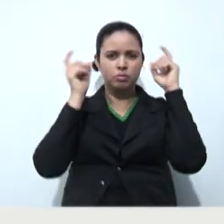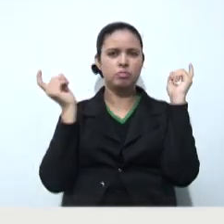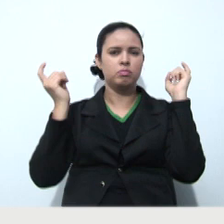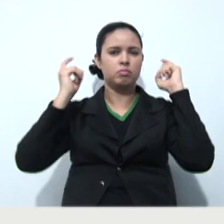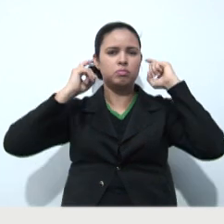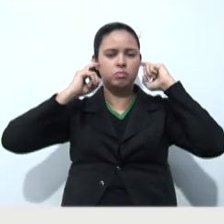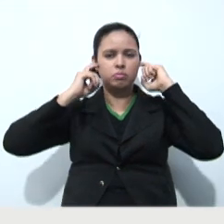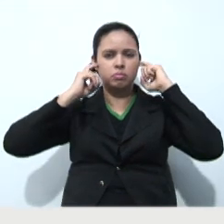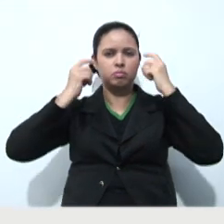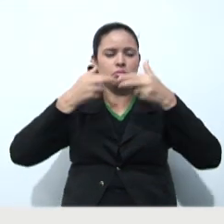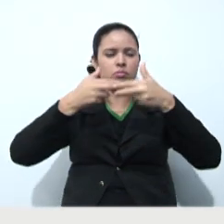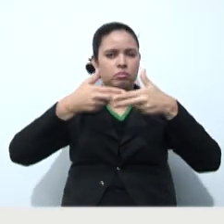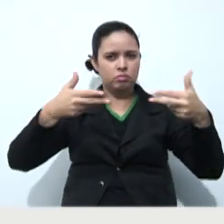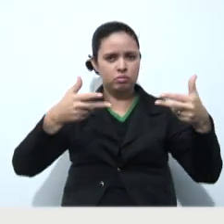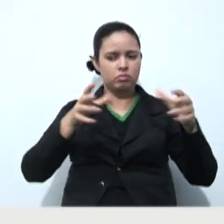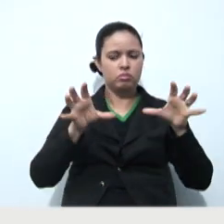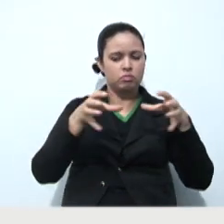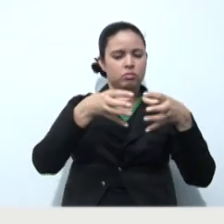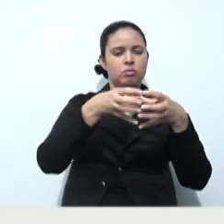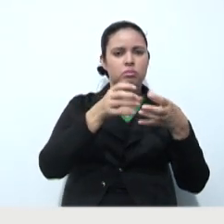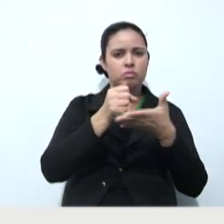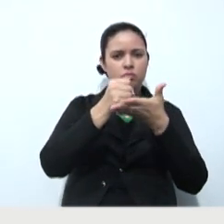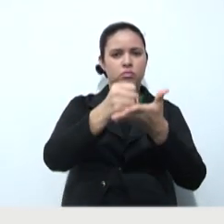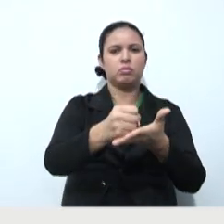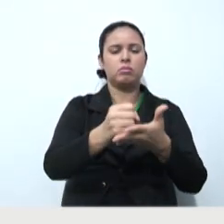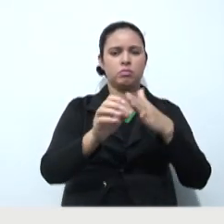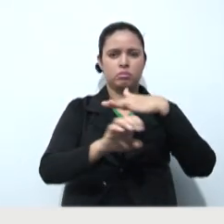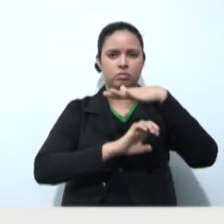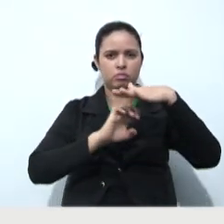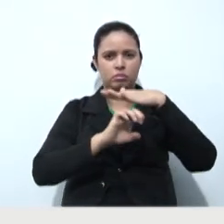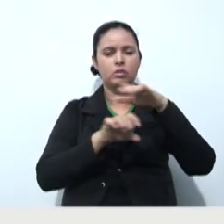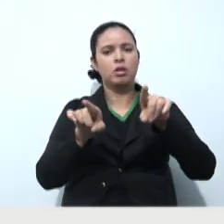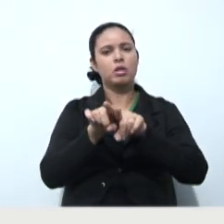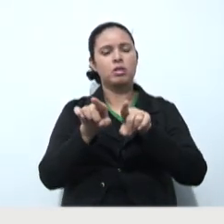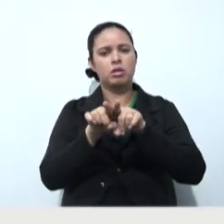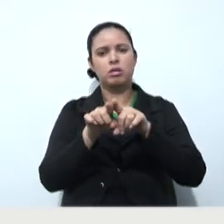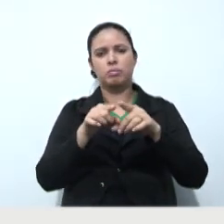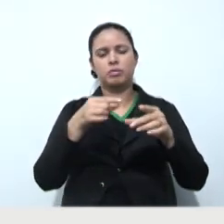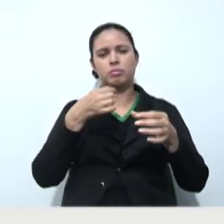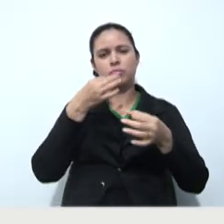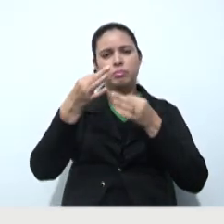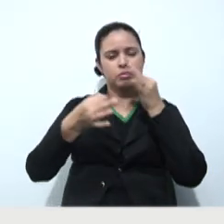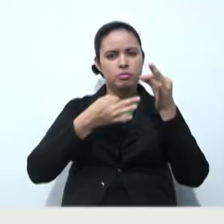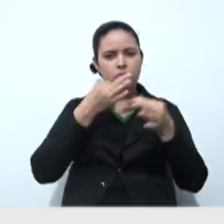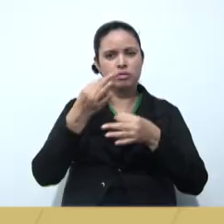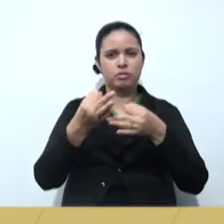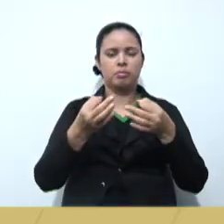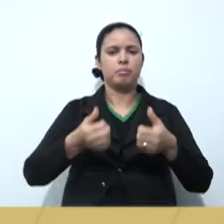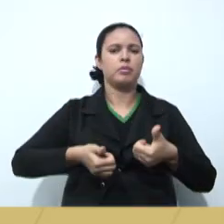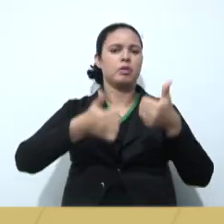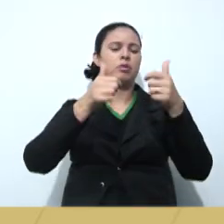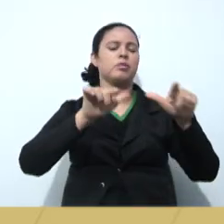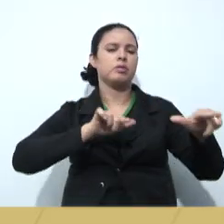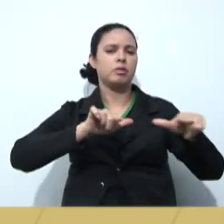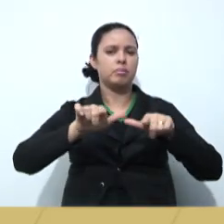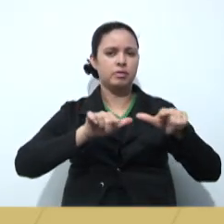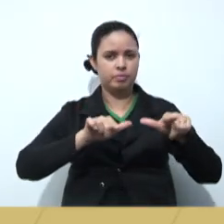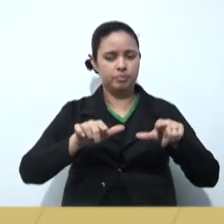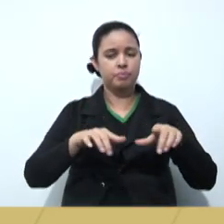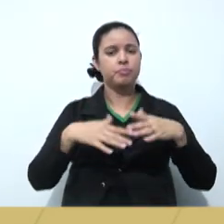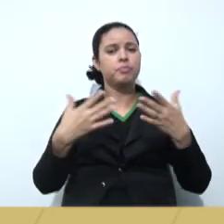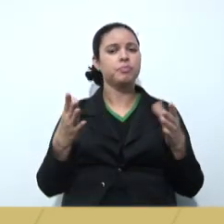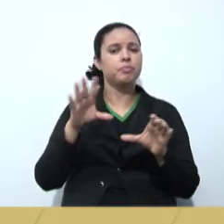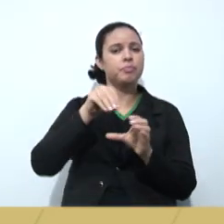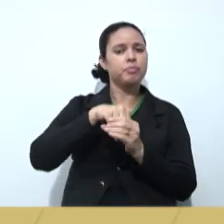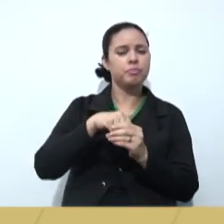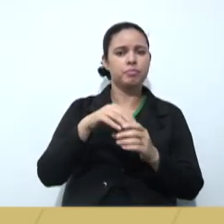proteção coletiva, fornecidos pela empresa, indicar sugestões de melhorias de condições de trabalho. Fazer parte da